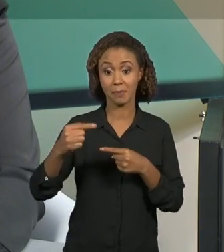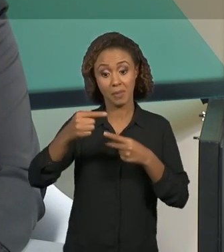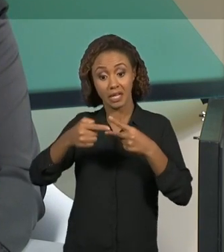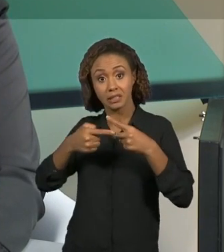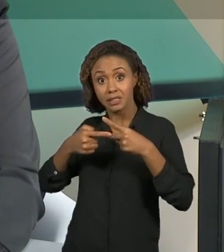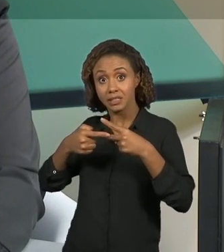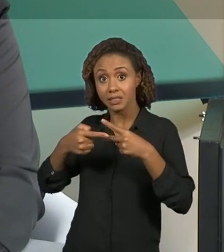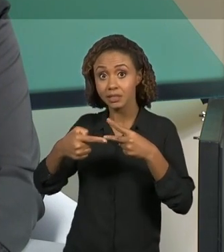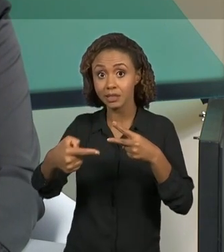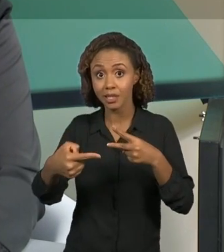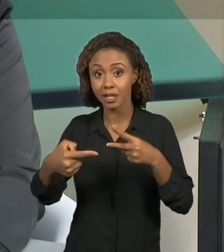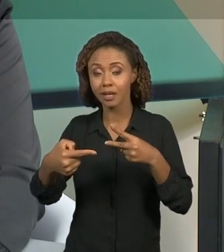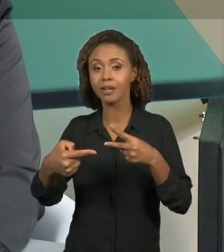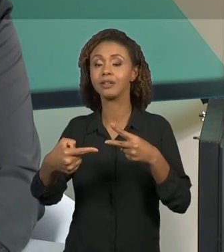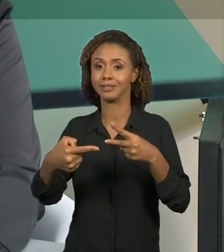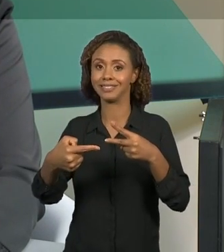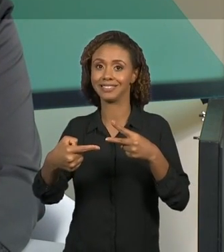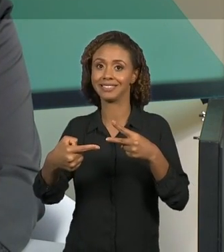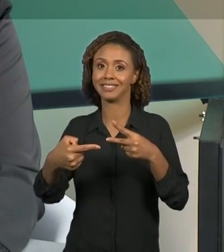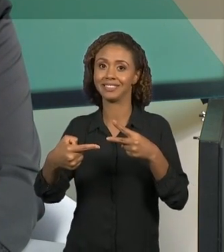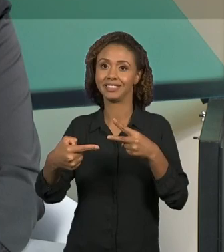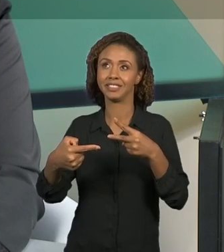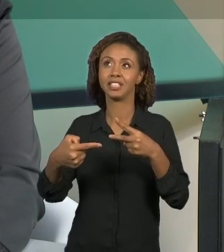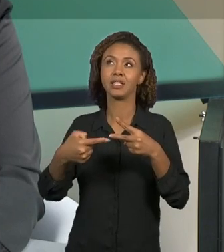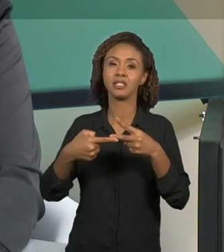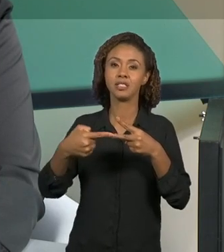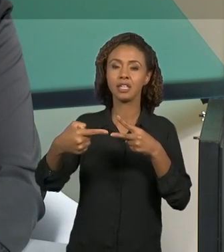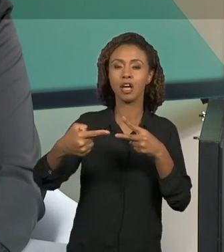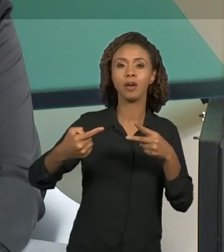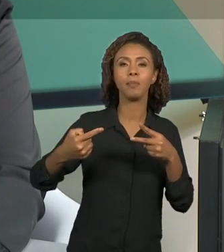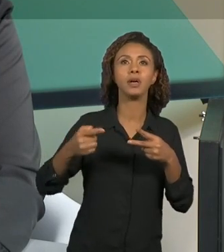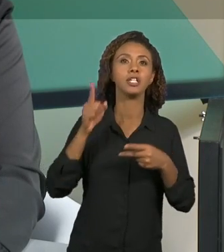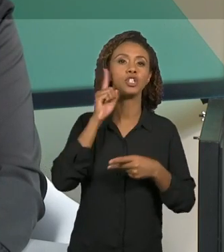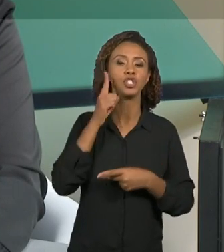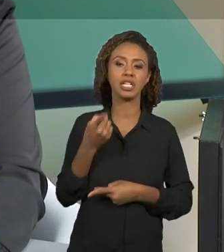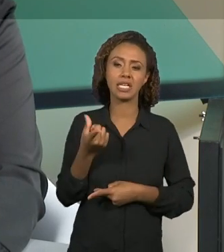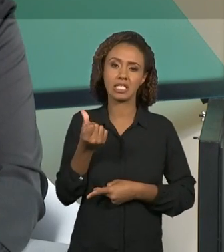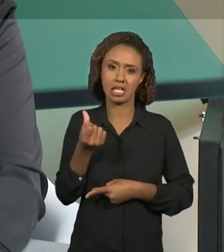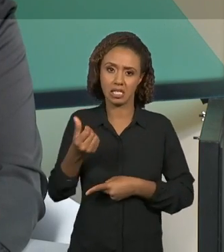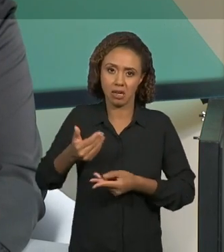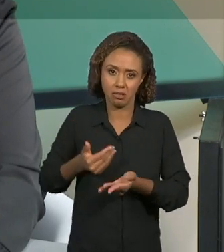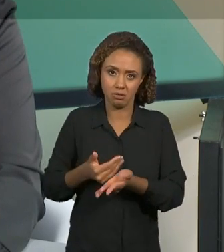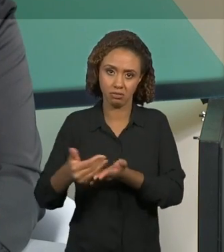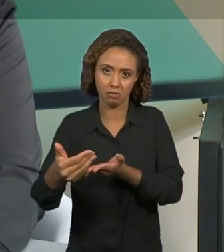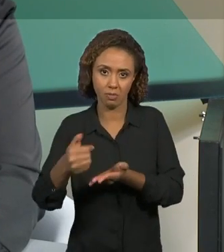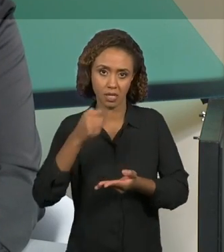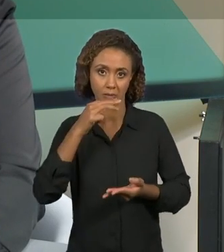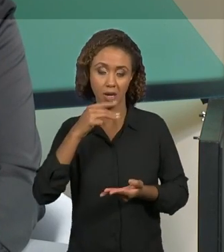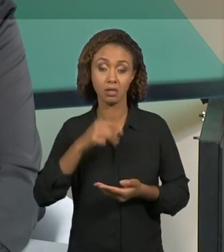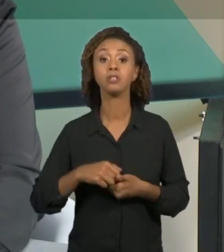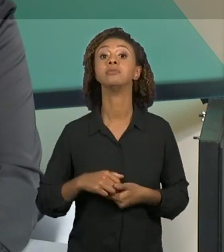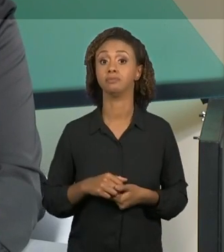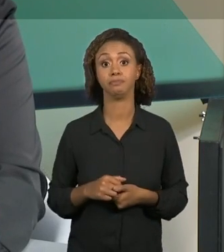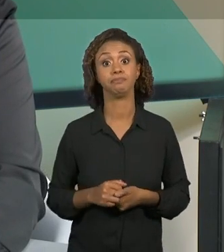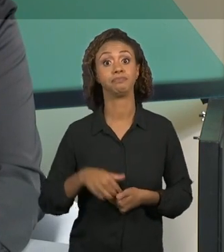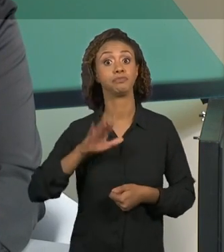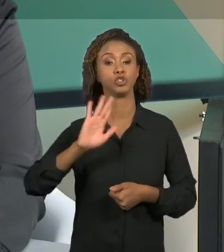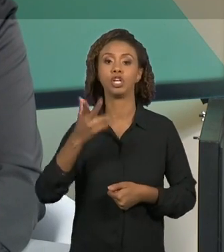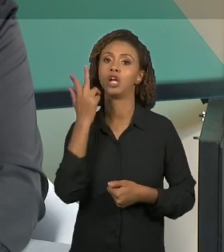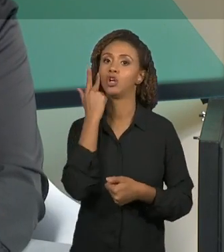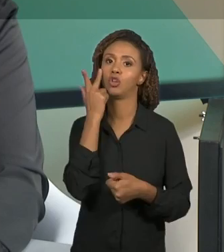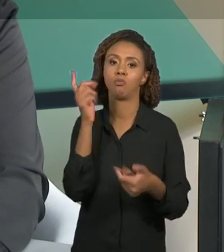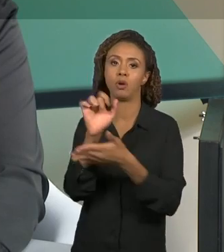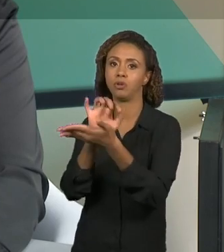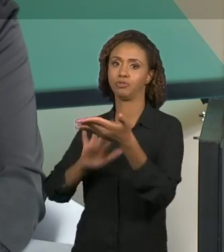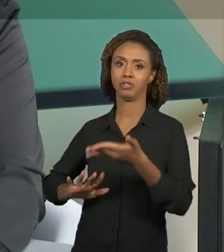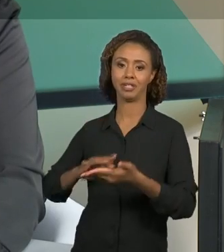segunda semana né que seria a semana de 16 de março assim por dizer você já vão ser já vão começar com as atividades